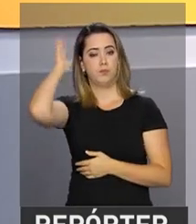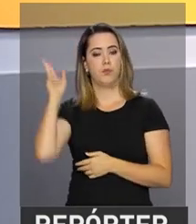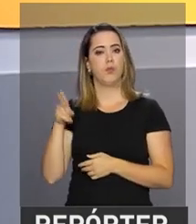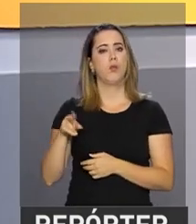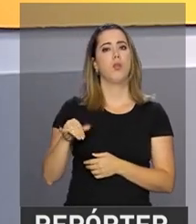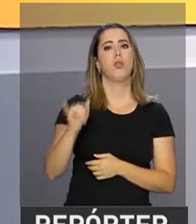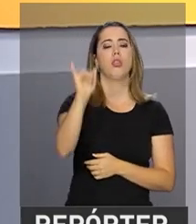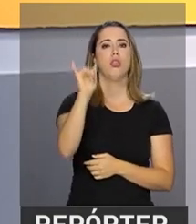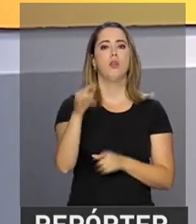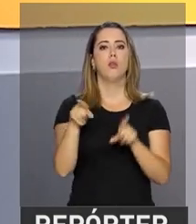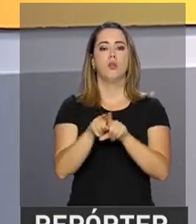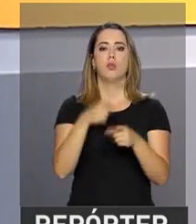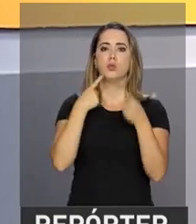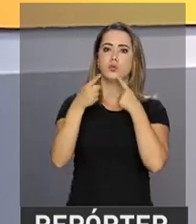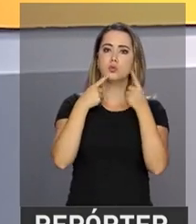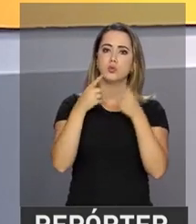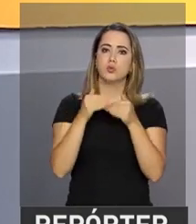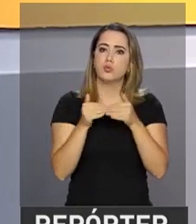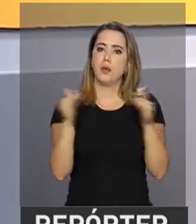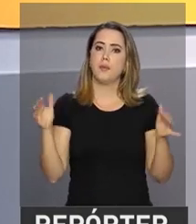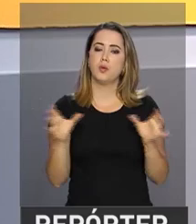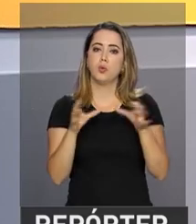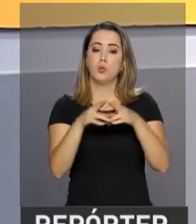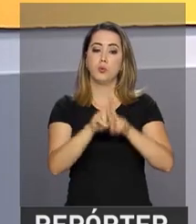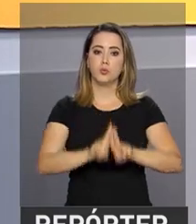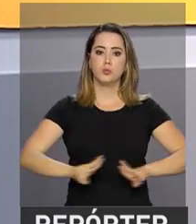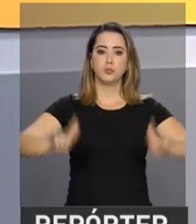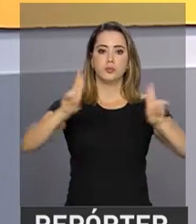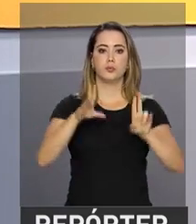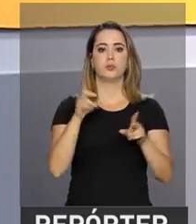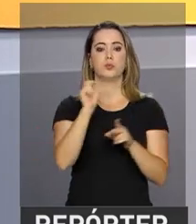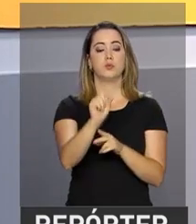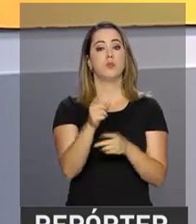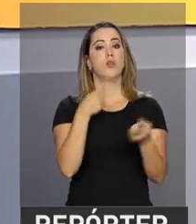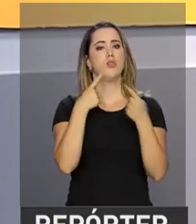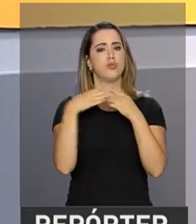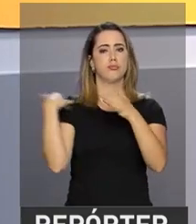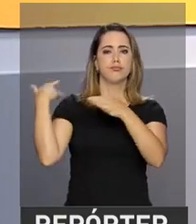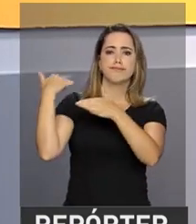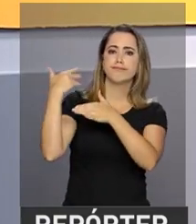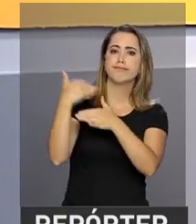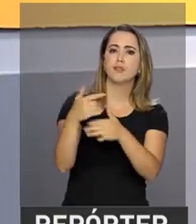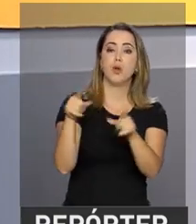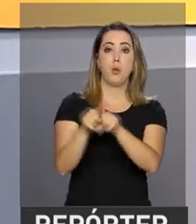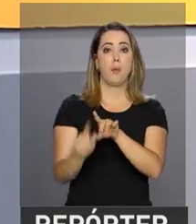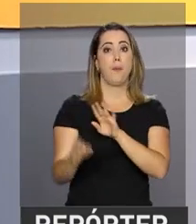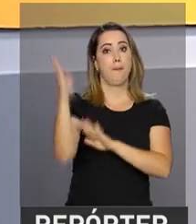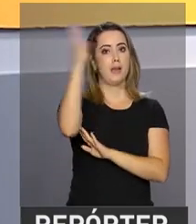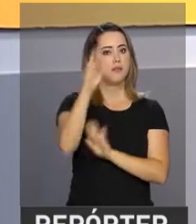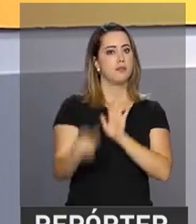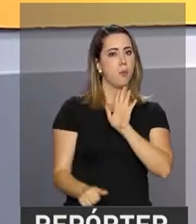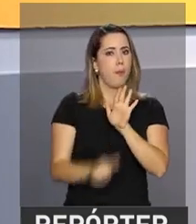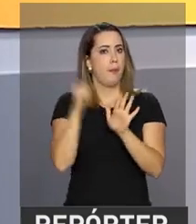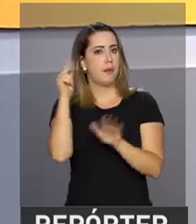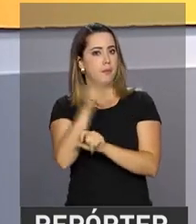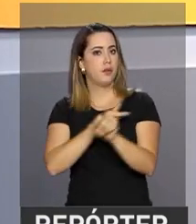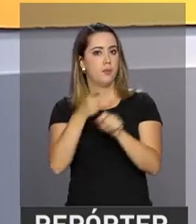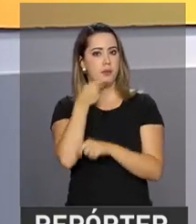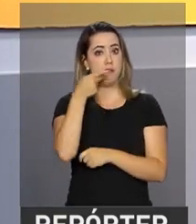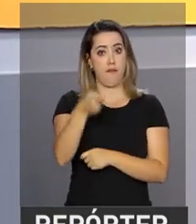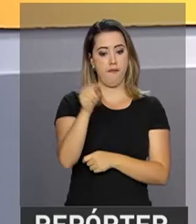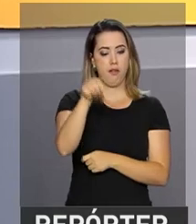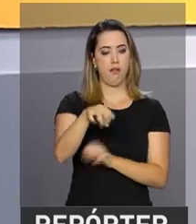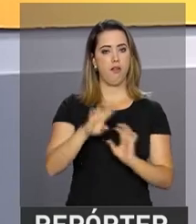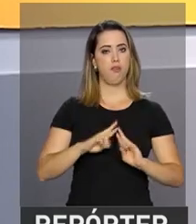York, durante o discurso de abertura da Assembleia Geral da ONU. Como tradição, o Brasil é o primeiro país a se pronunciar